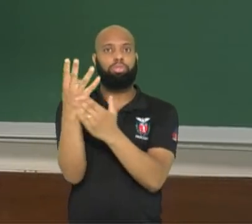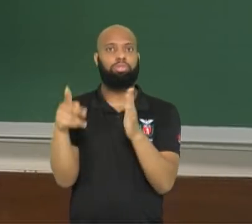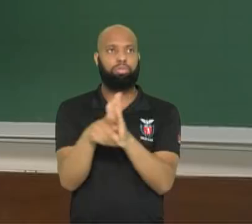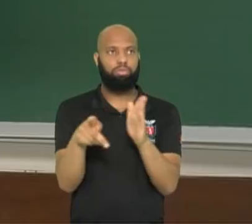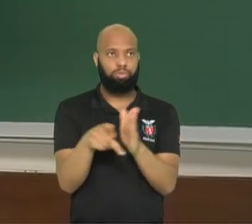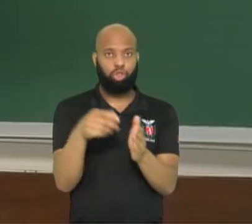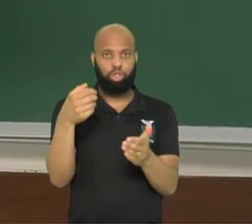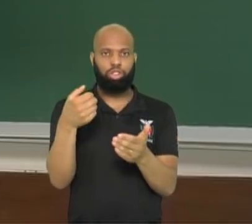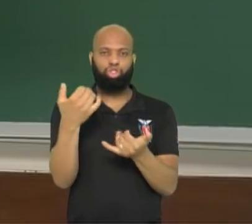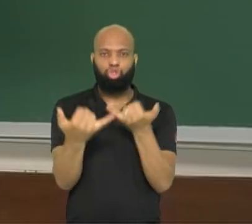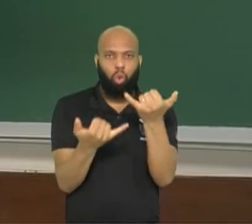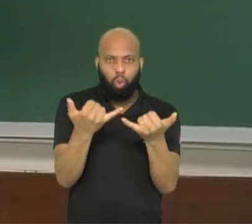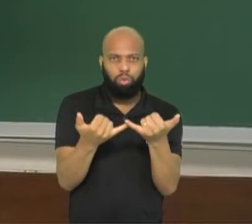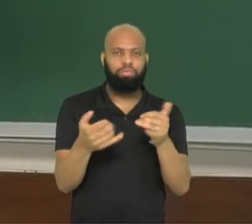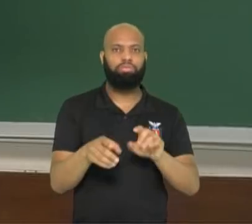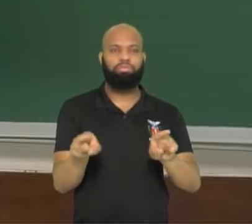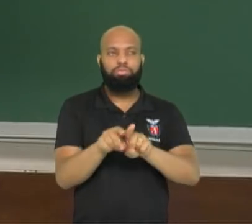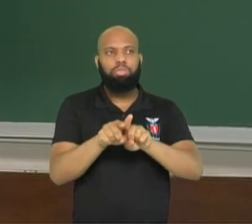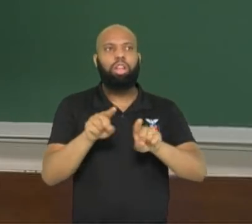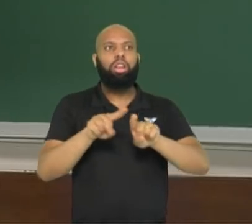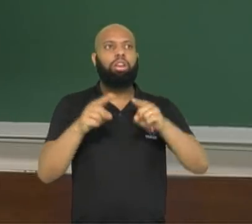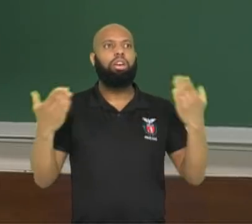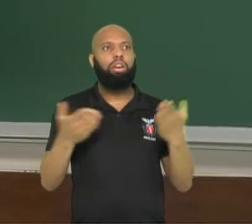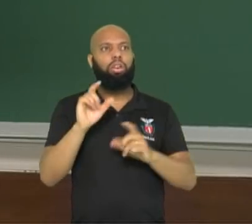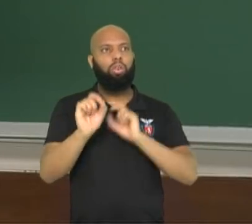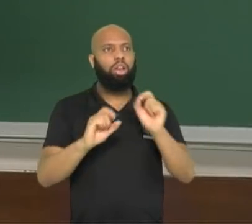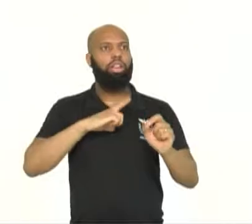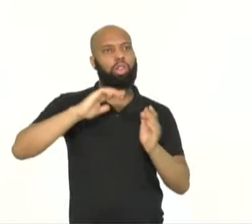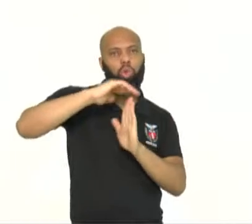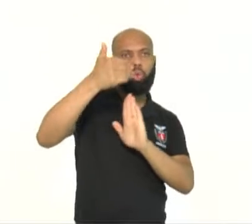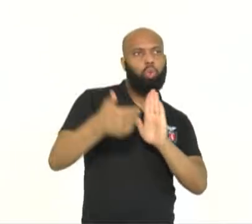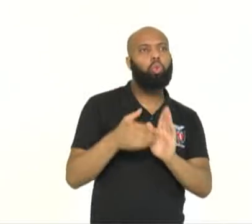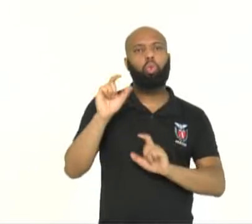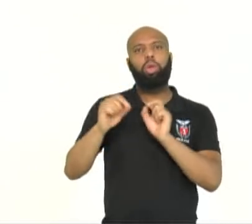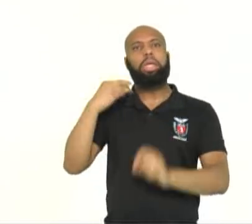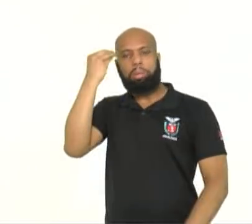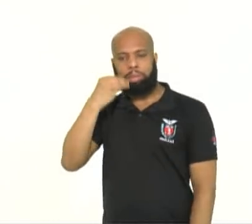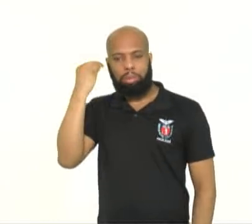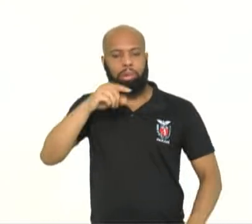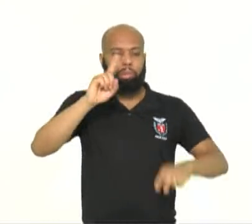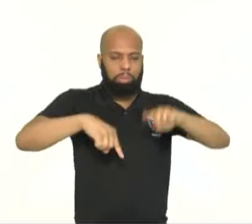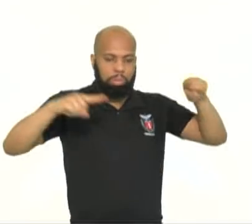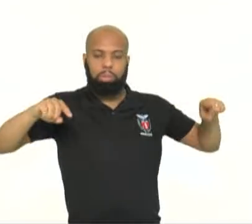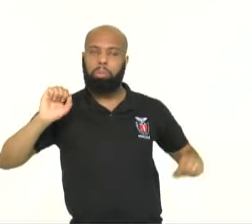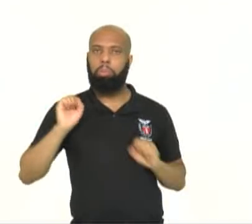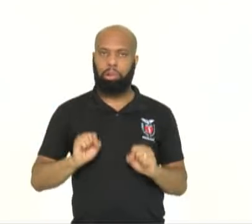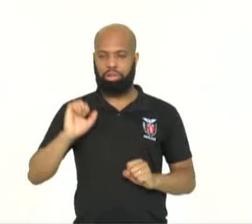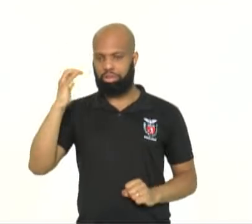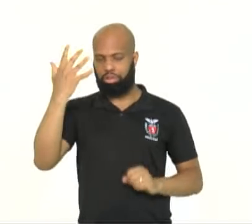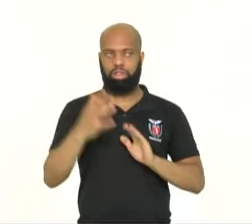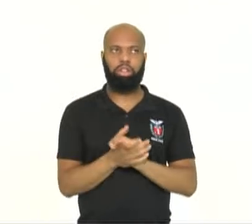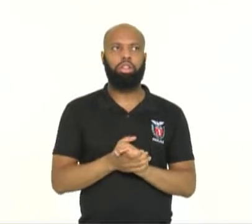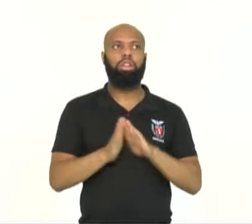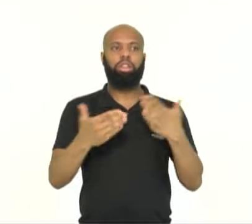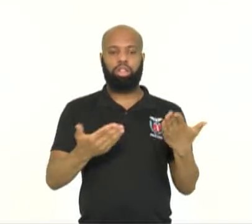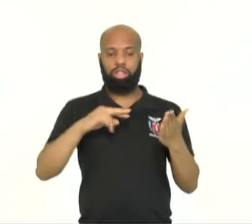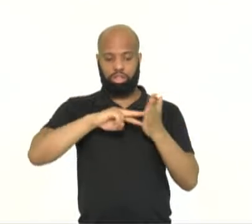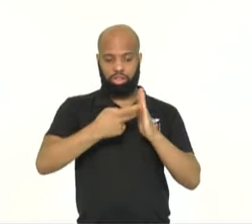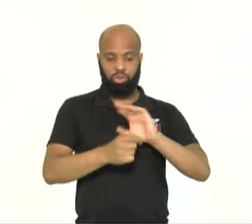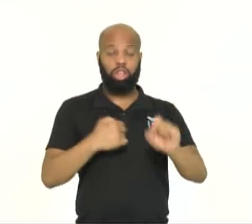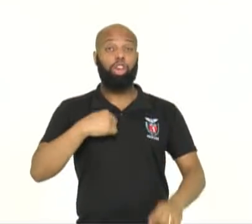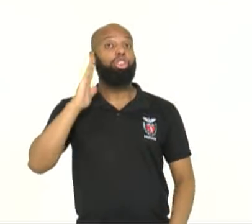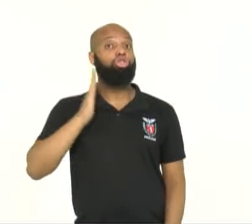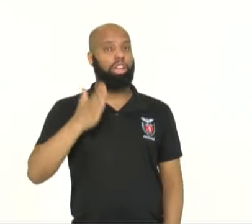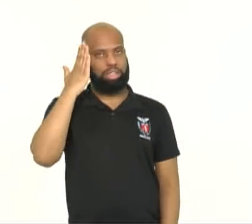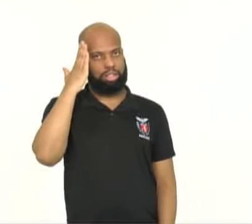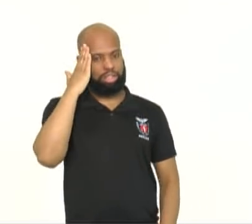baralho, ok? Então, a professora colocou aqui, ó, tudo isso são experimentos aleatórios, ou seja, eu já